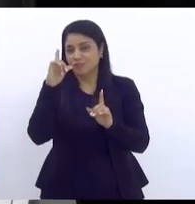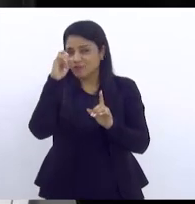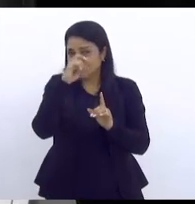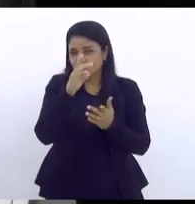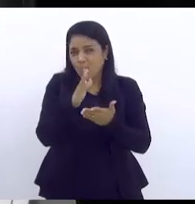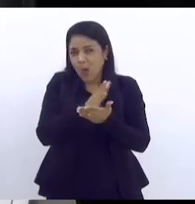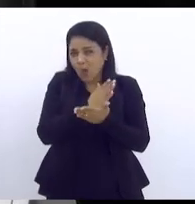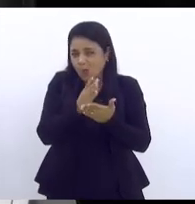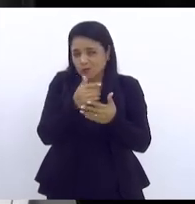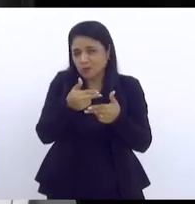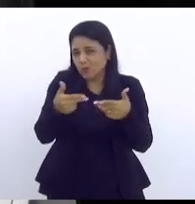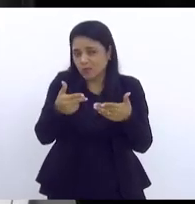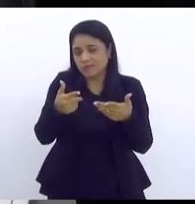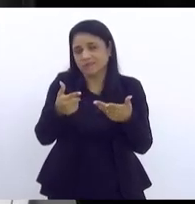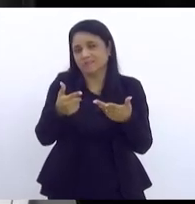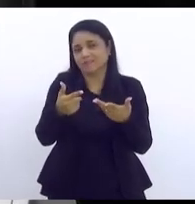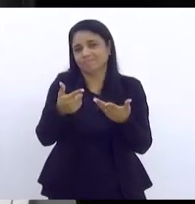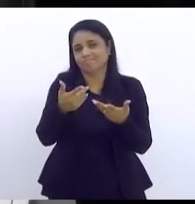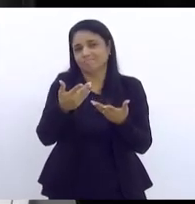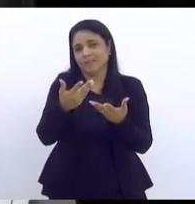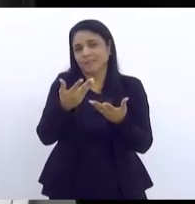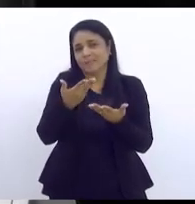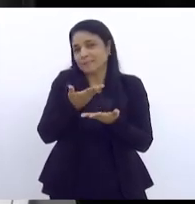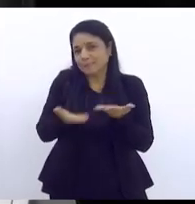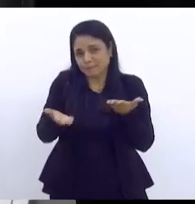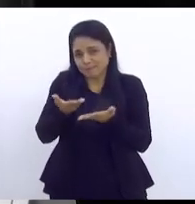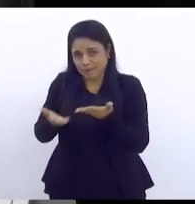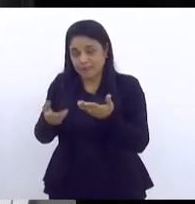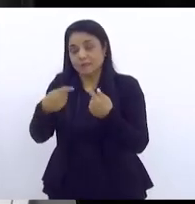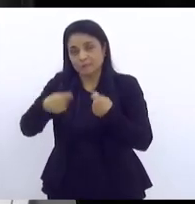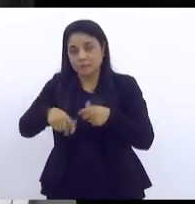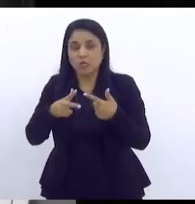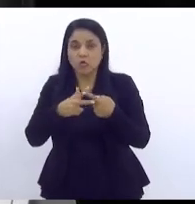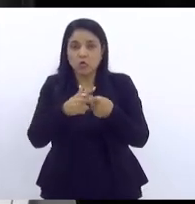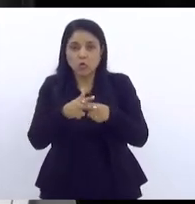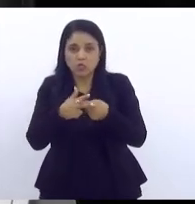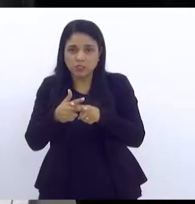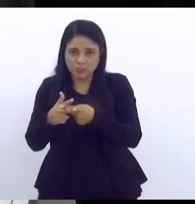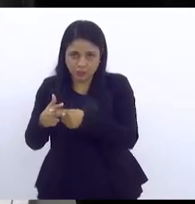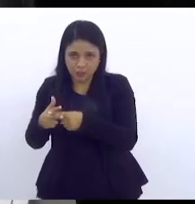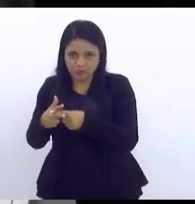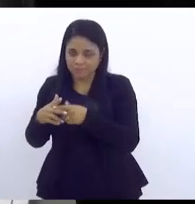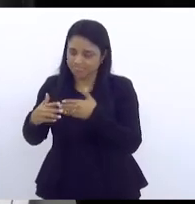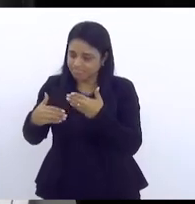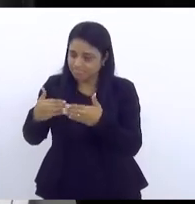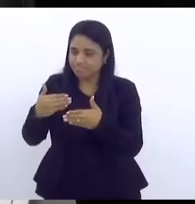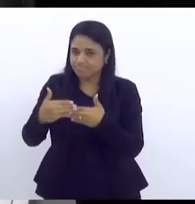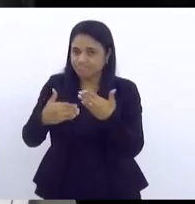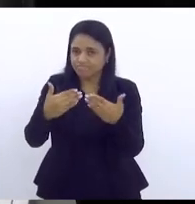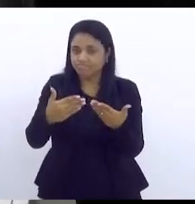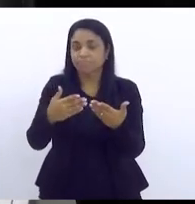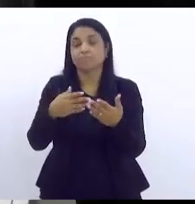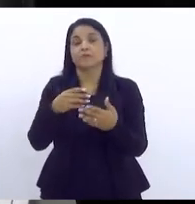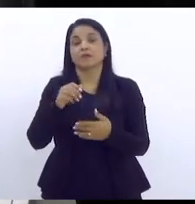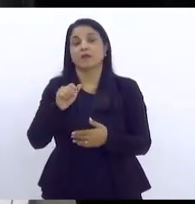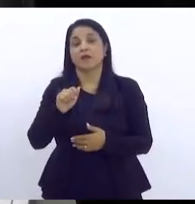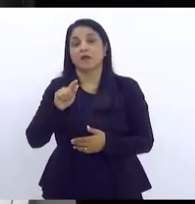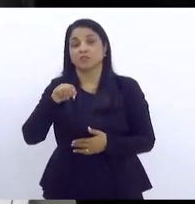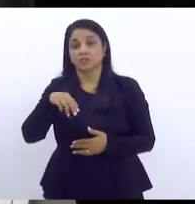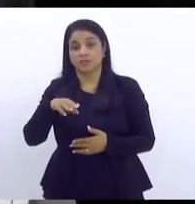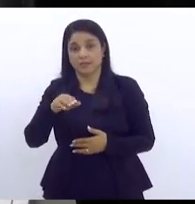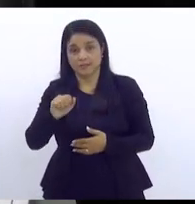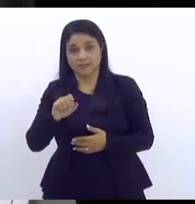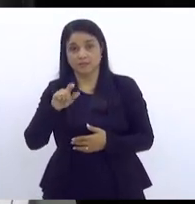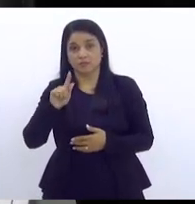coisas acabam sempre fugindo né e precisam ser corrigidas ao longo do percurso a agência também tem esse papel a